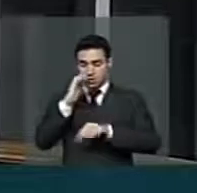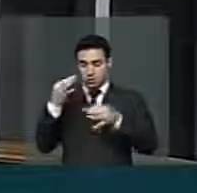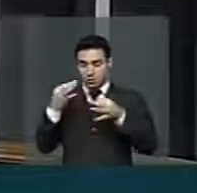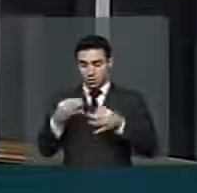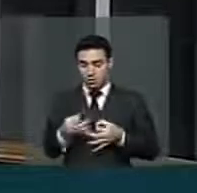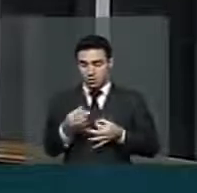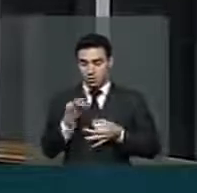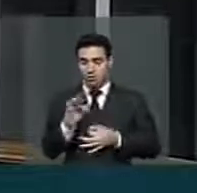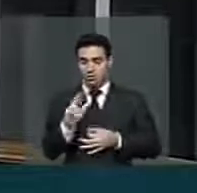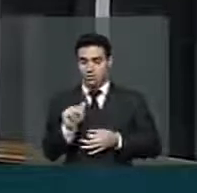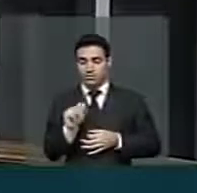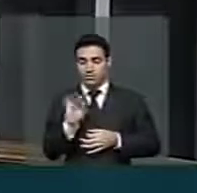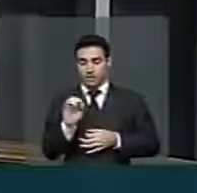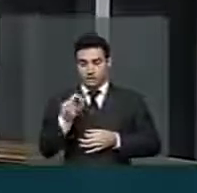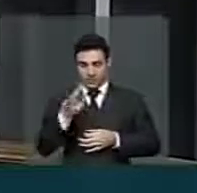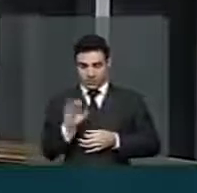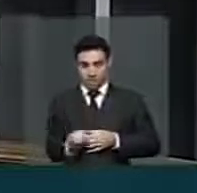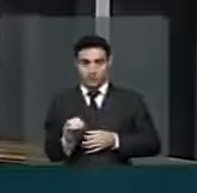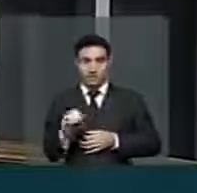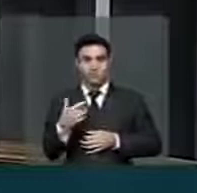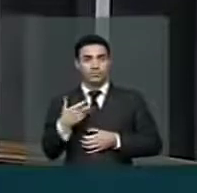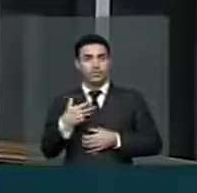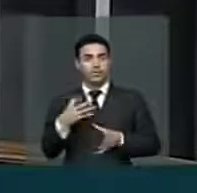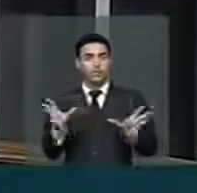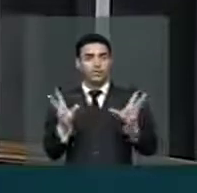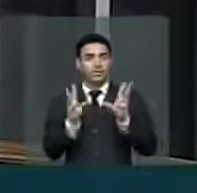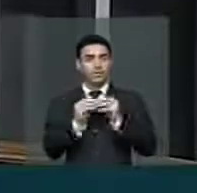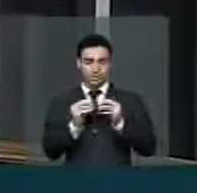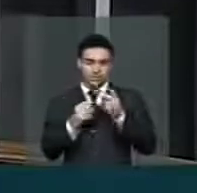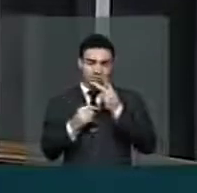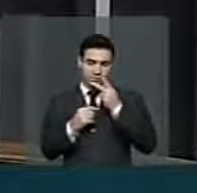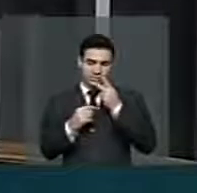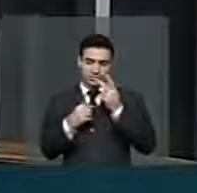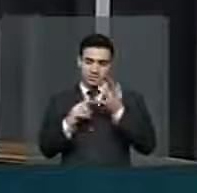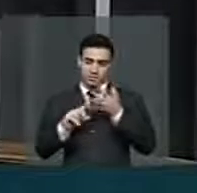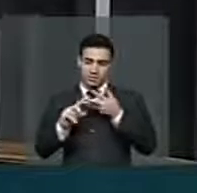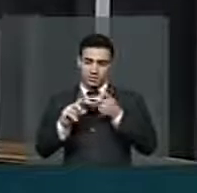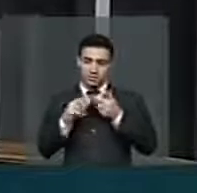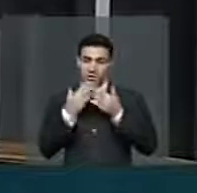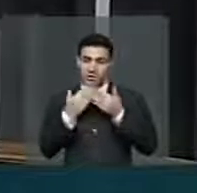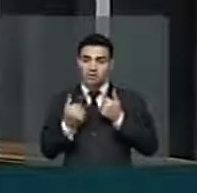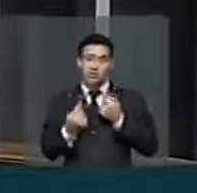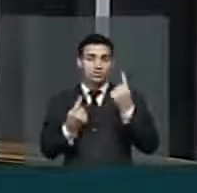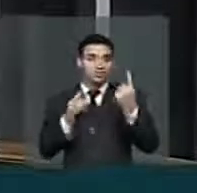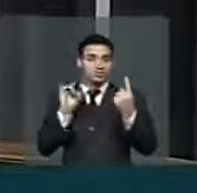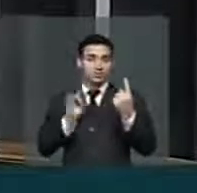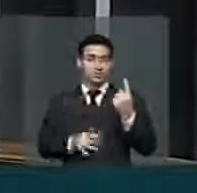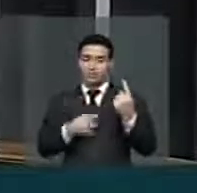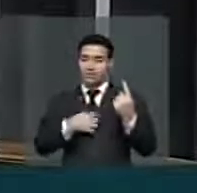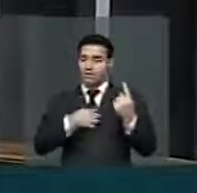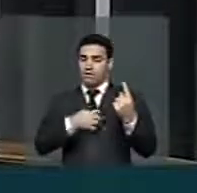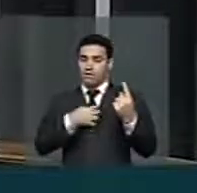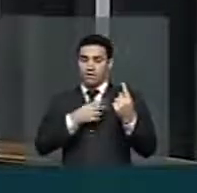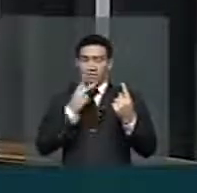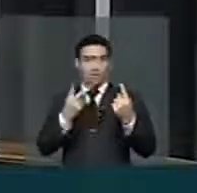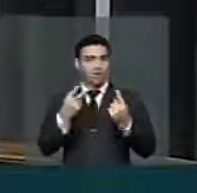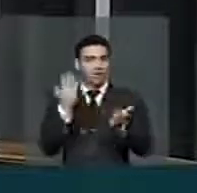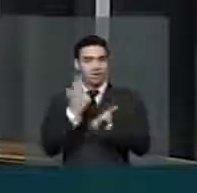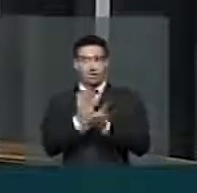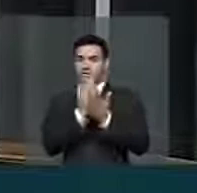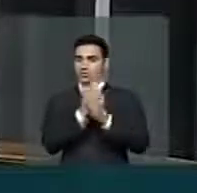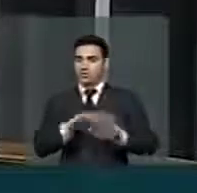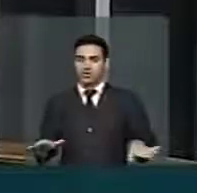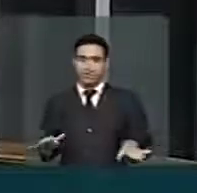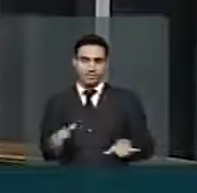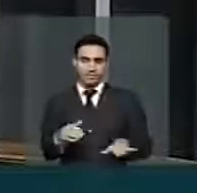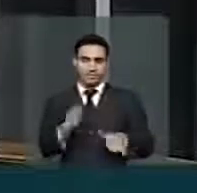Da minha parte, quero resumir tais pedidos numa só palavra de indignação: chega! Chega